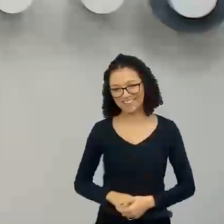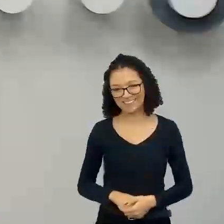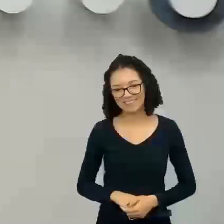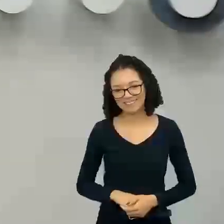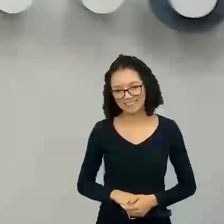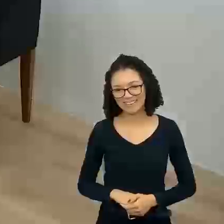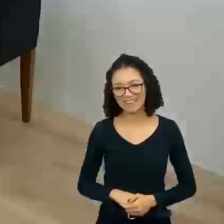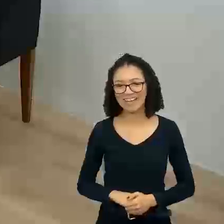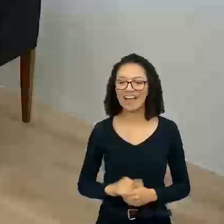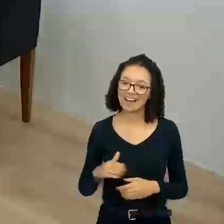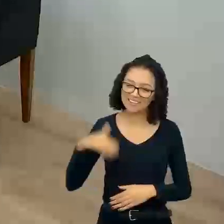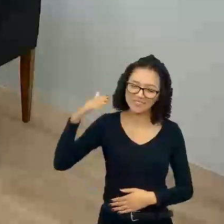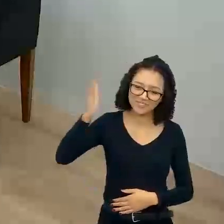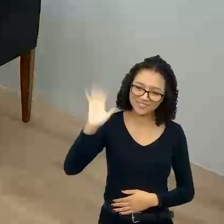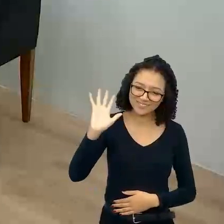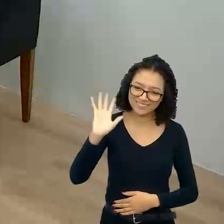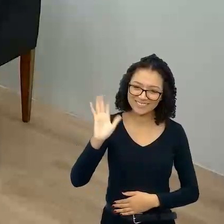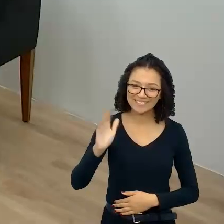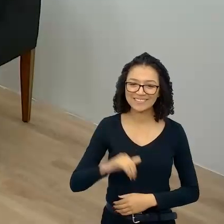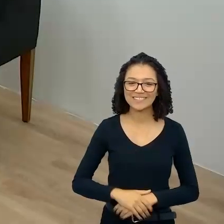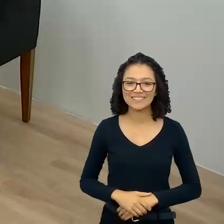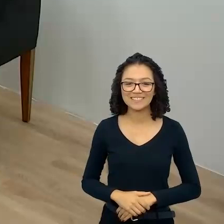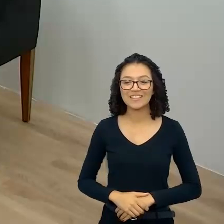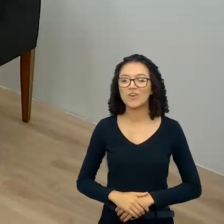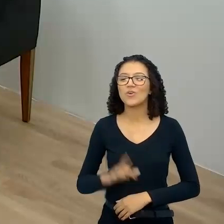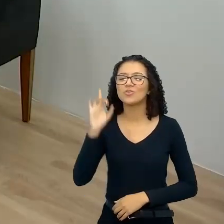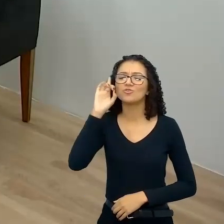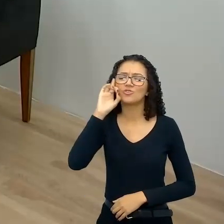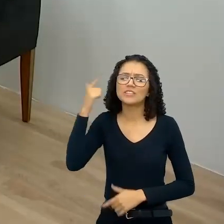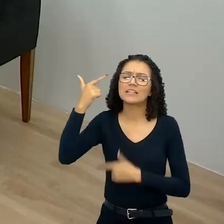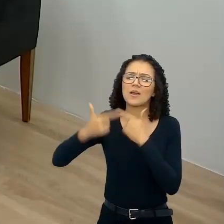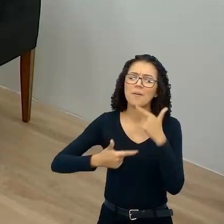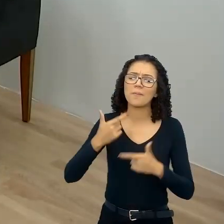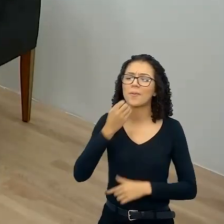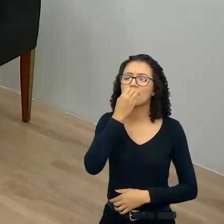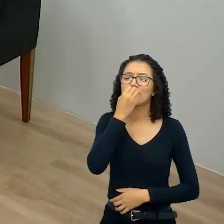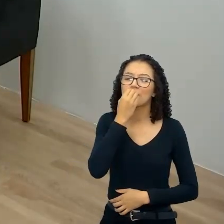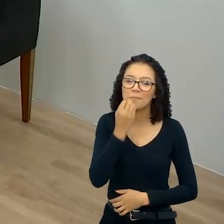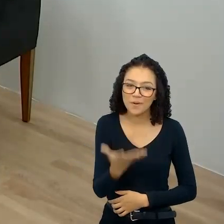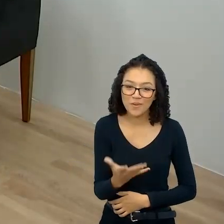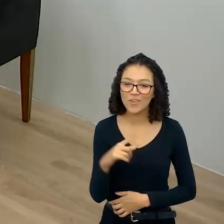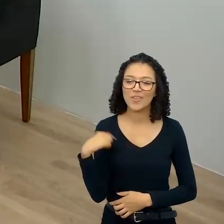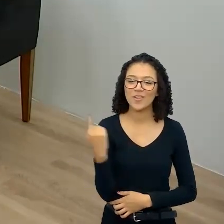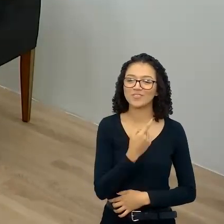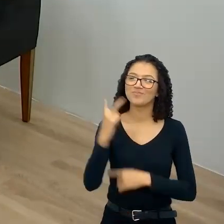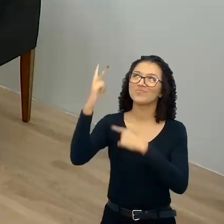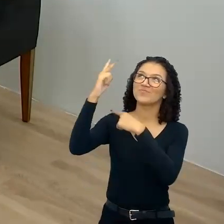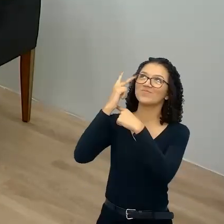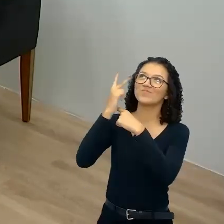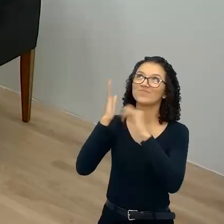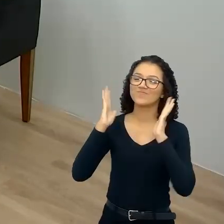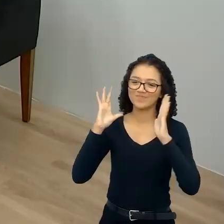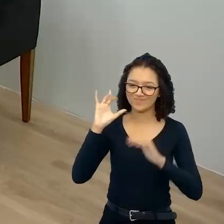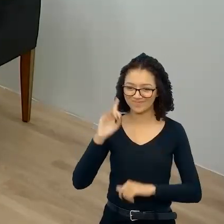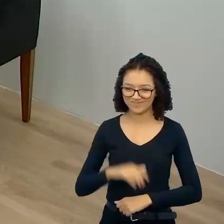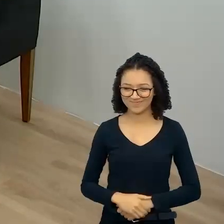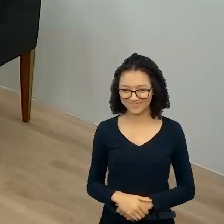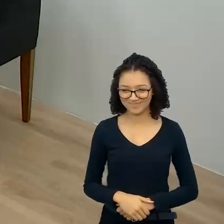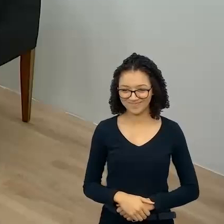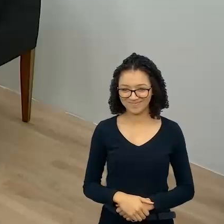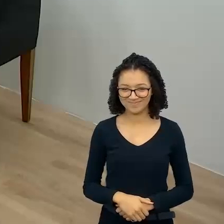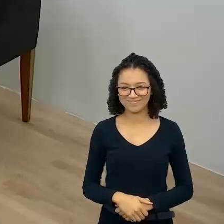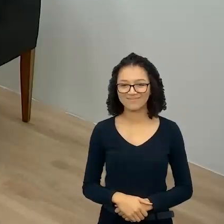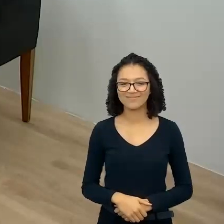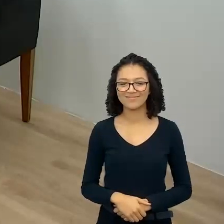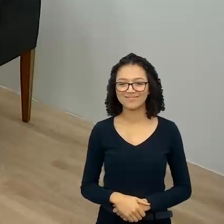Até a próxima. Até a próxima. Saudações, ótimo dia de trabalho para nós. Estejamos protegidos. Até a próxima. Até a próxima. Até.